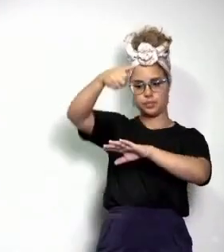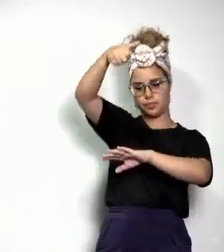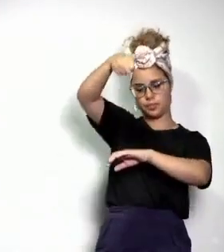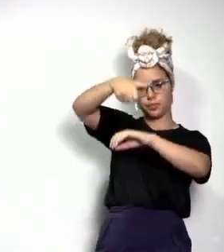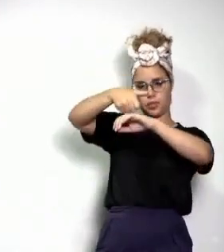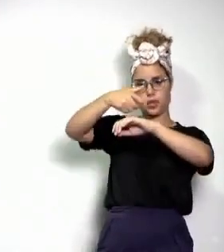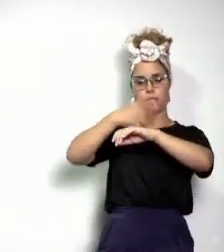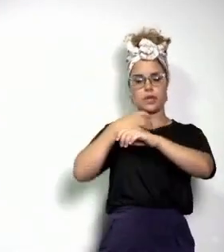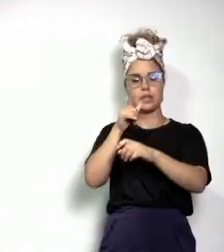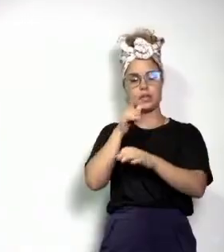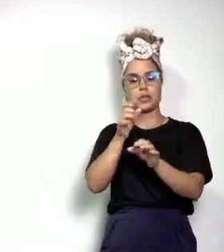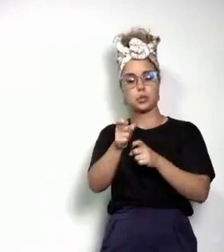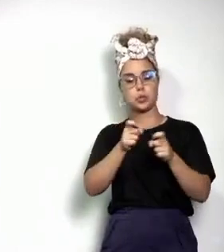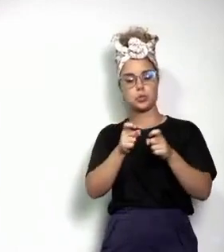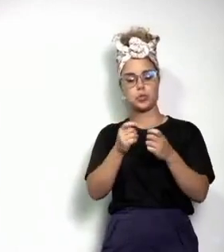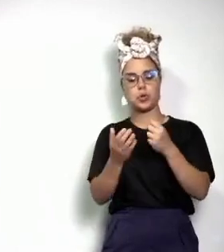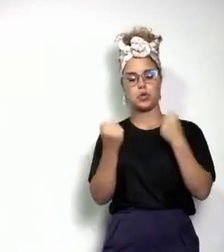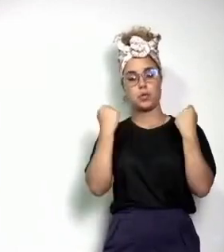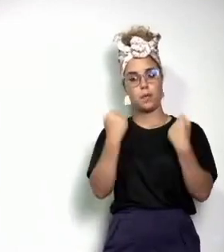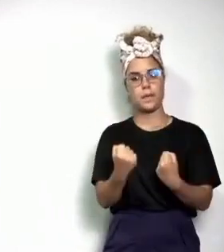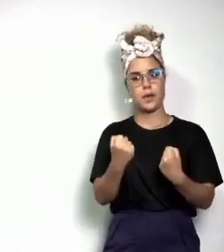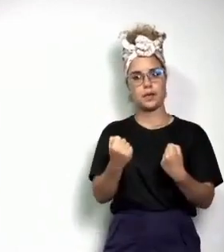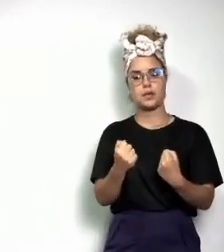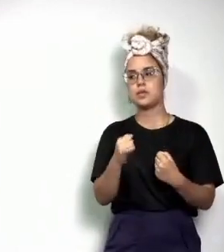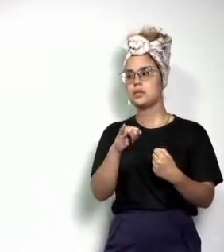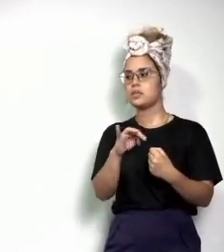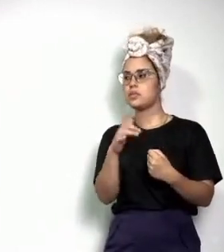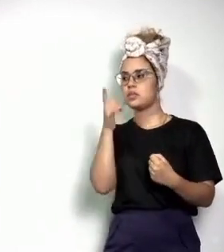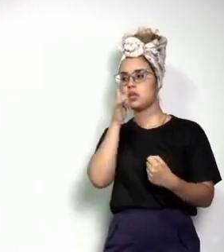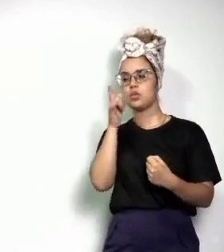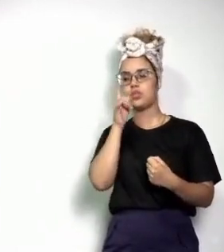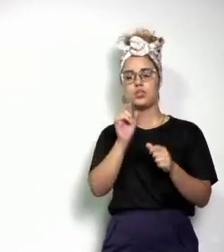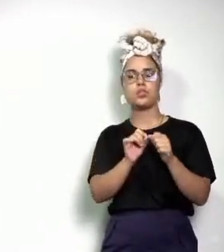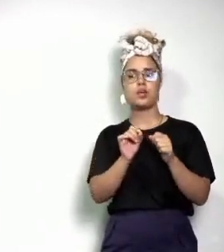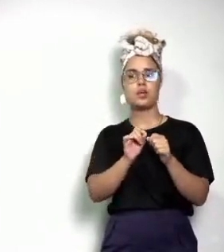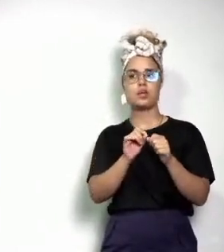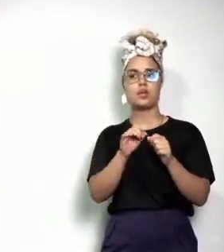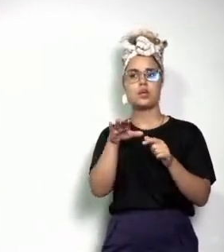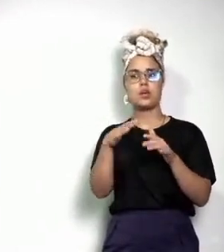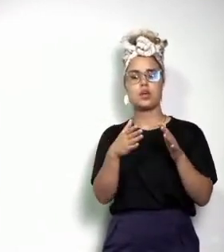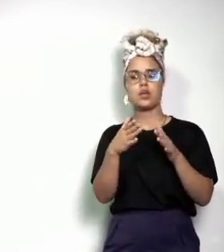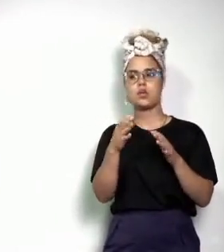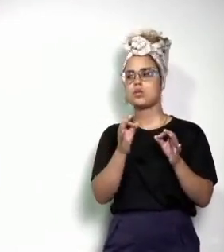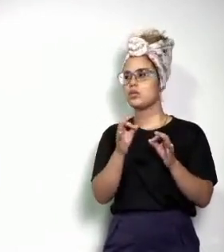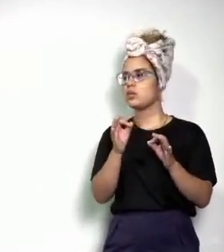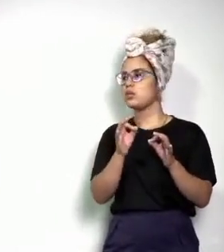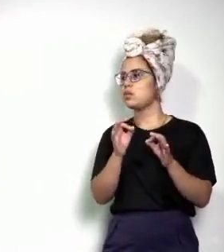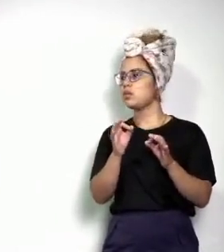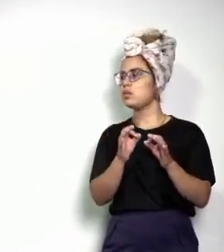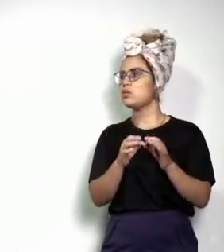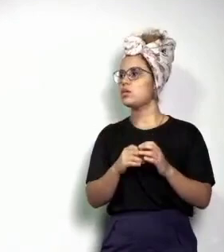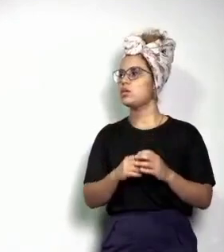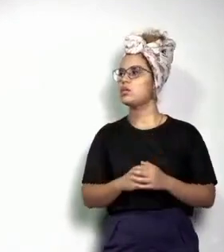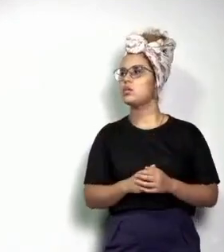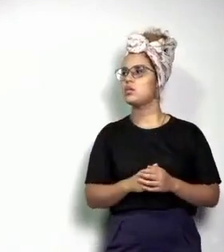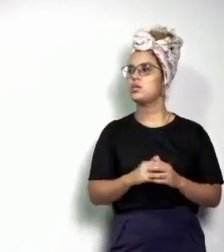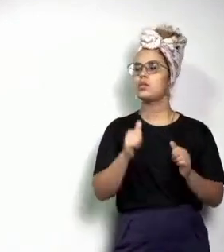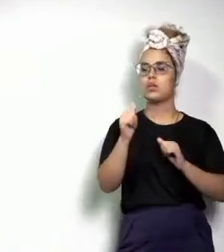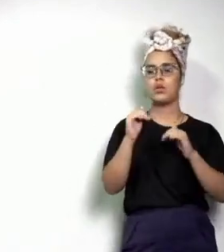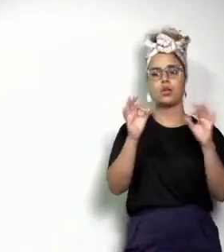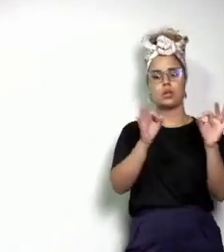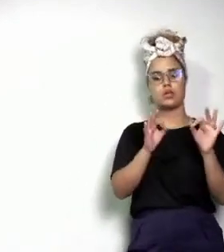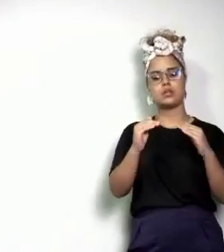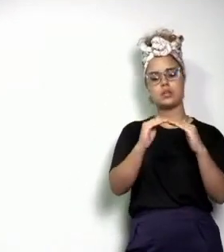tiver conseguindo alcançar embaixo, você peça alguém para fechar, enquanto você está equilibrando ela no